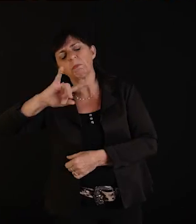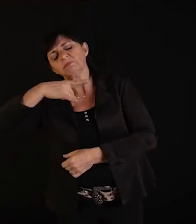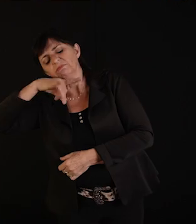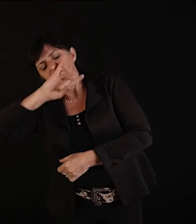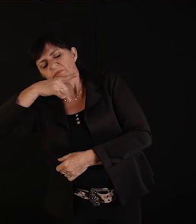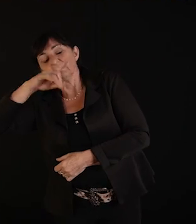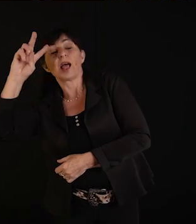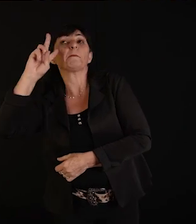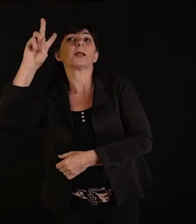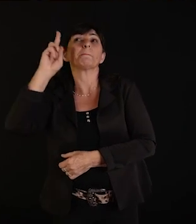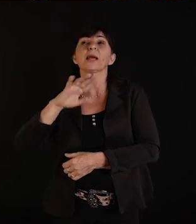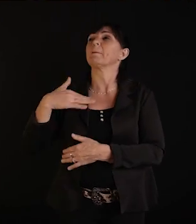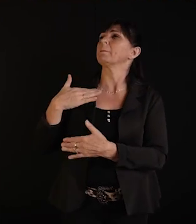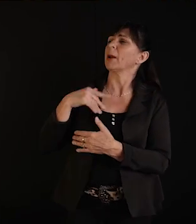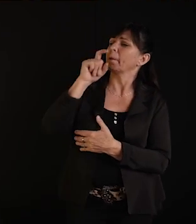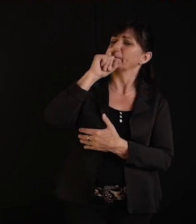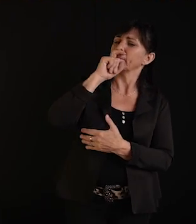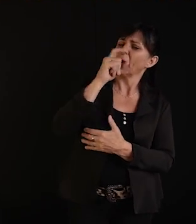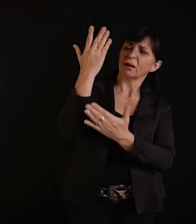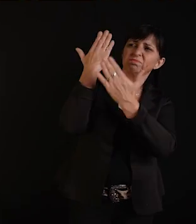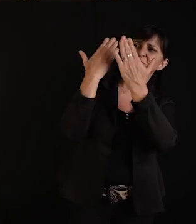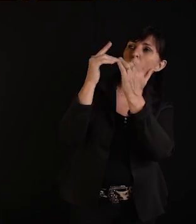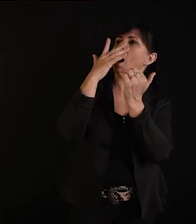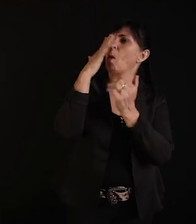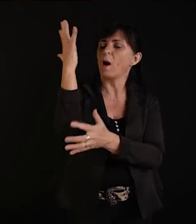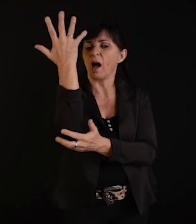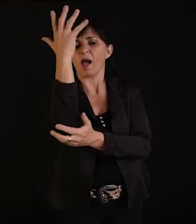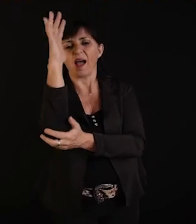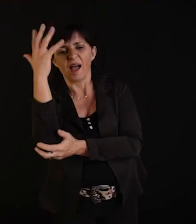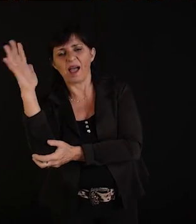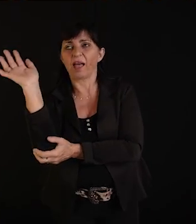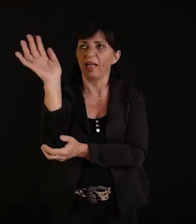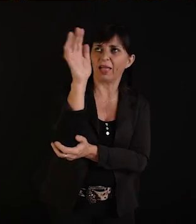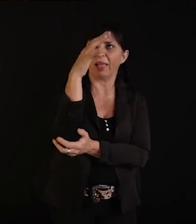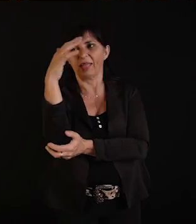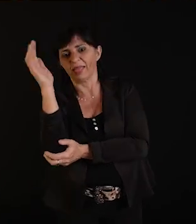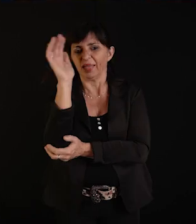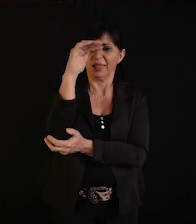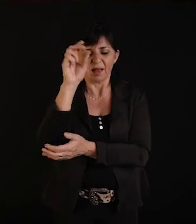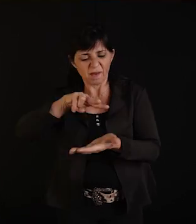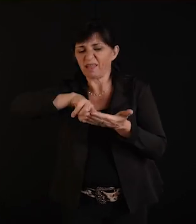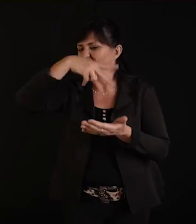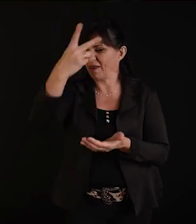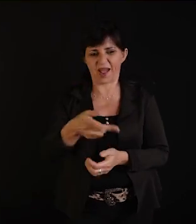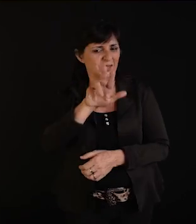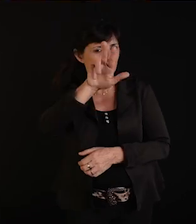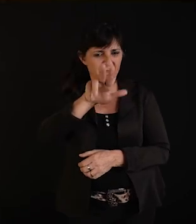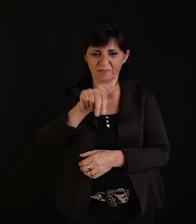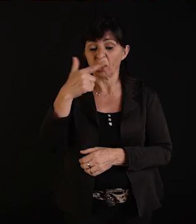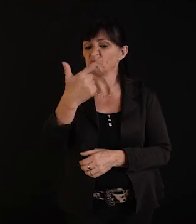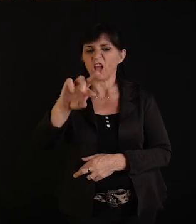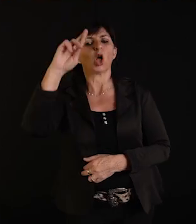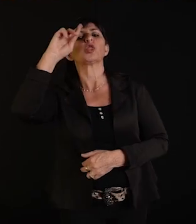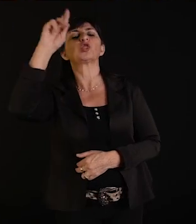memória de meu pai. Fico igual bambu do campo, cambaleia, mas não cai. Não tenho patrão